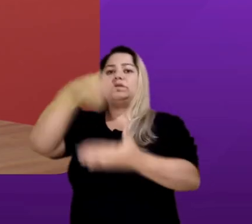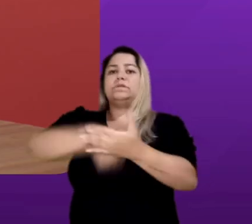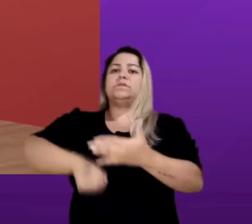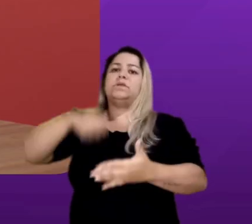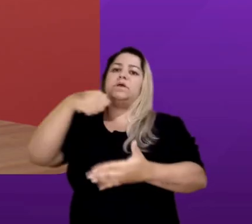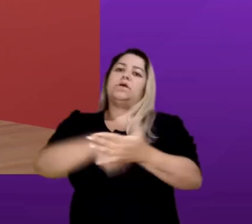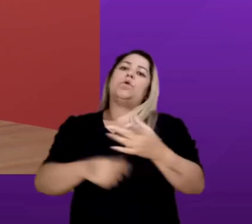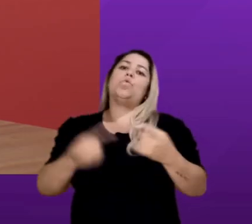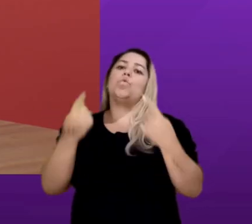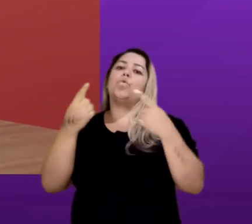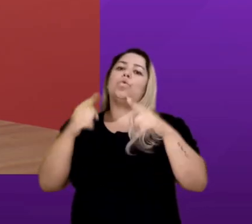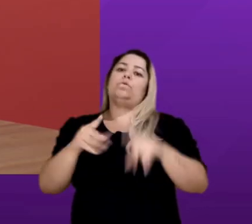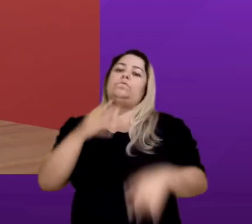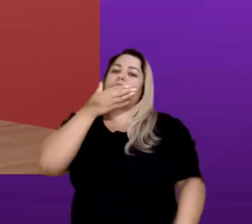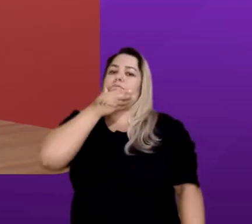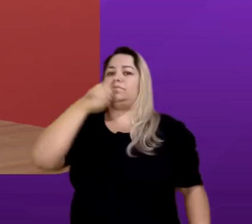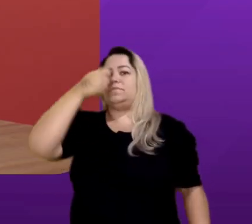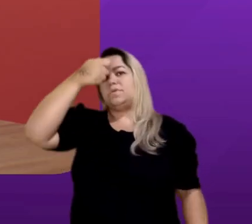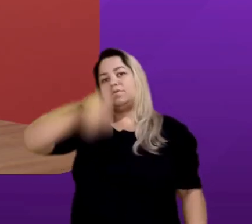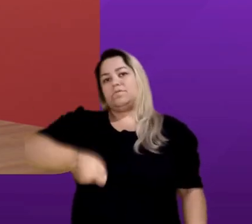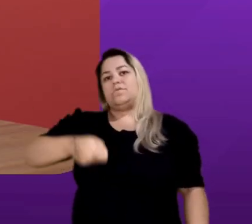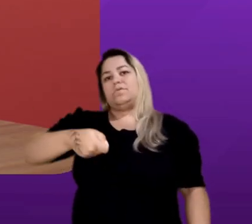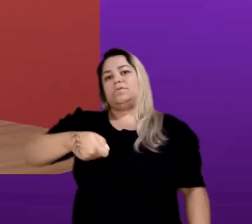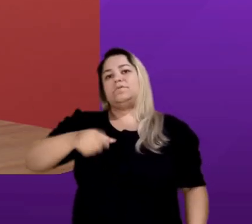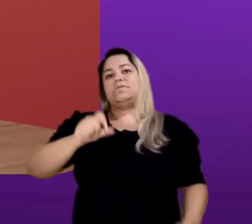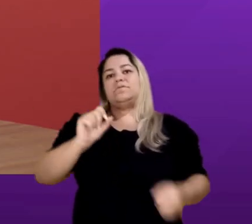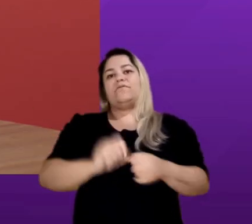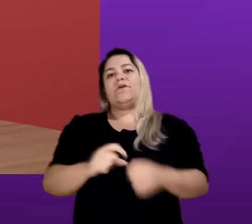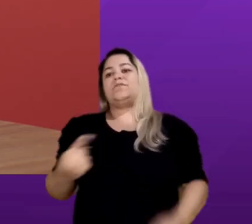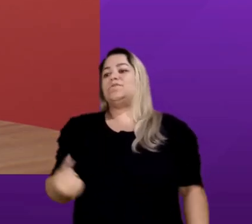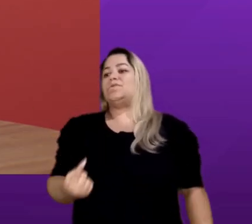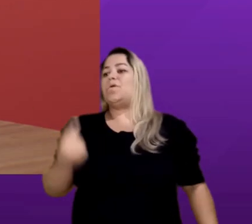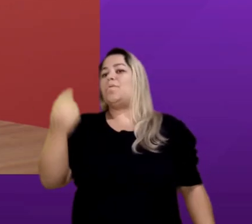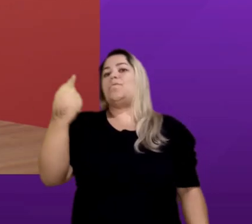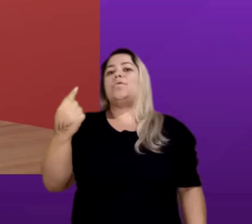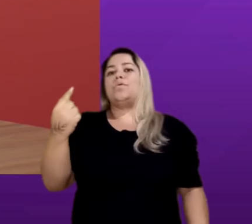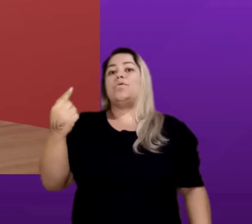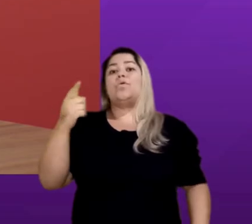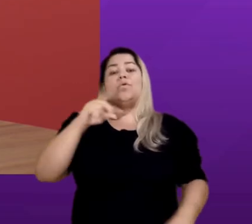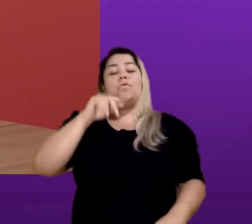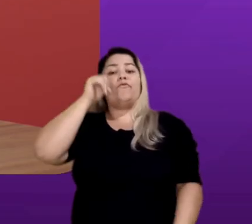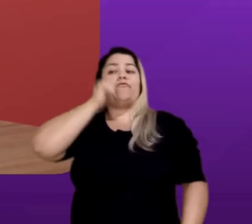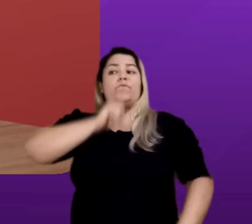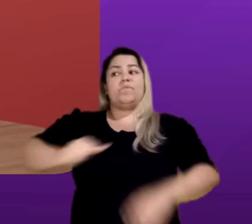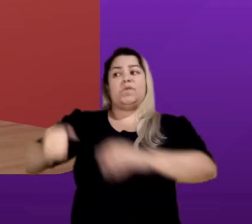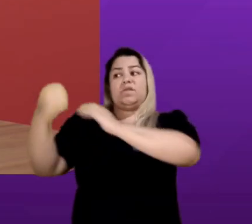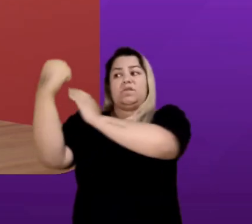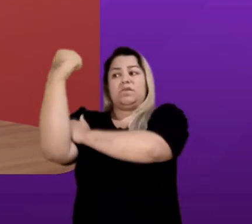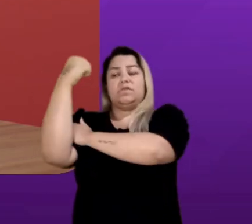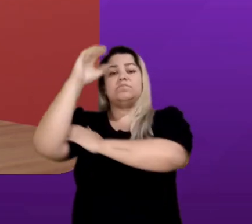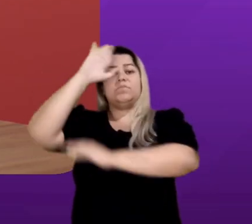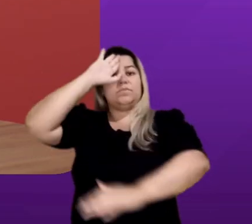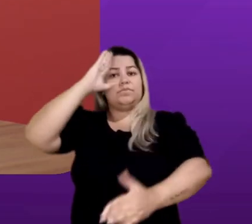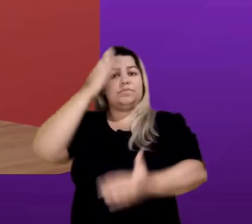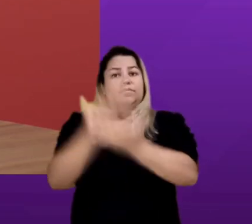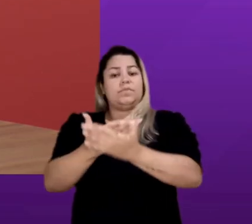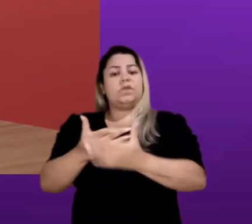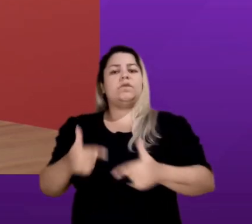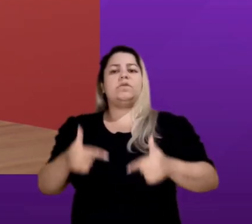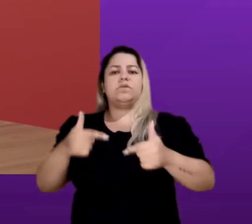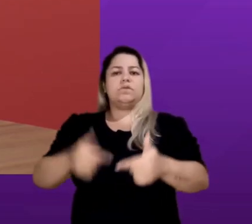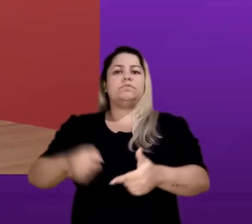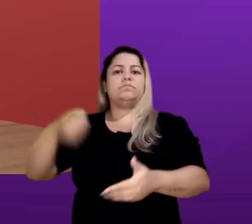se faz por um gênero só. Então, assim, o feminismo que acredito e milito nessa